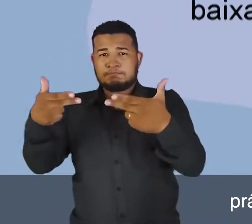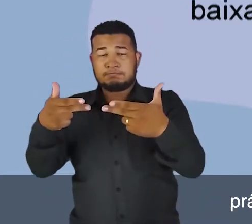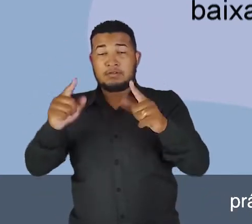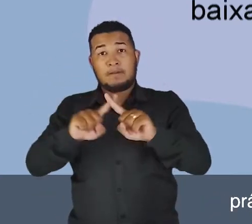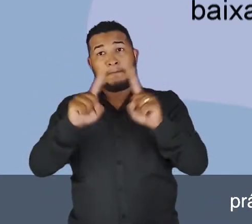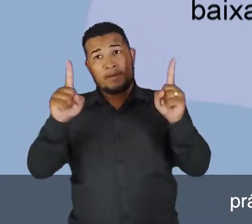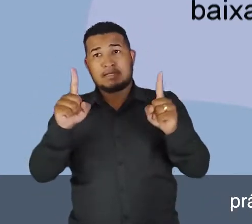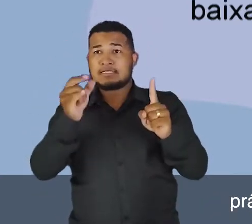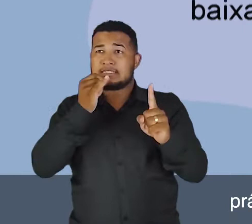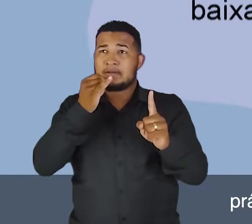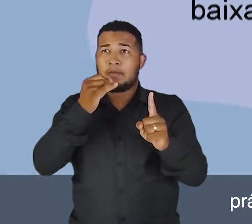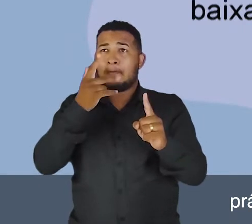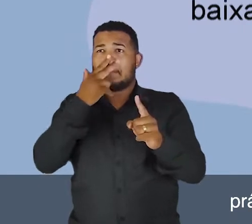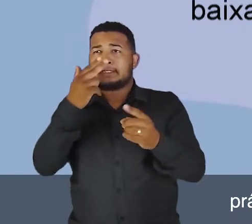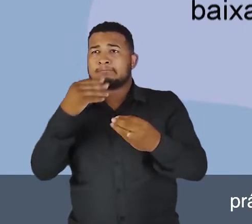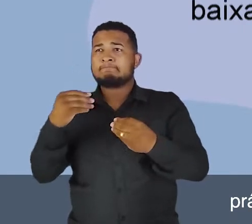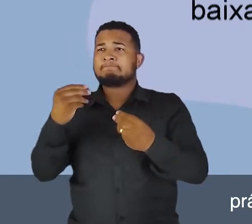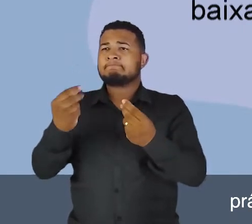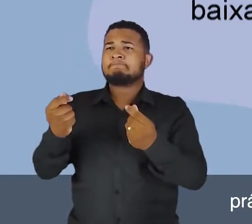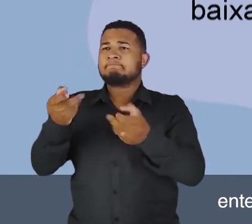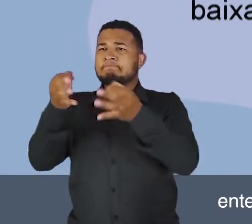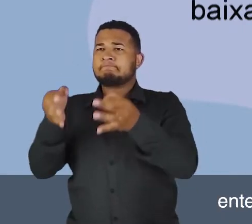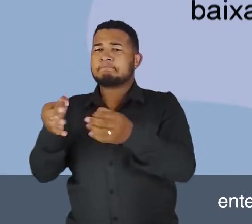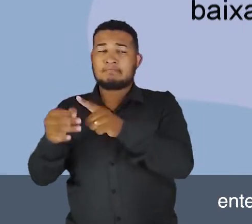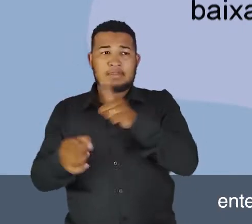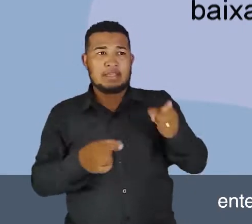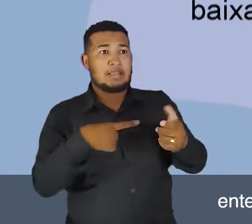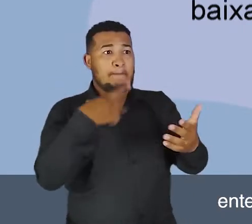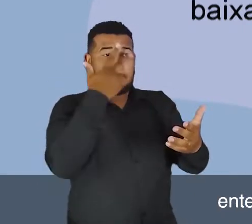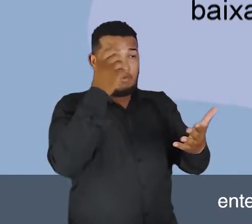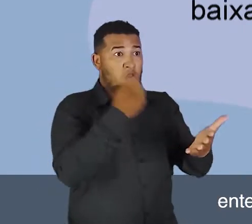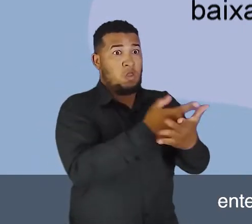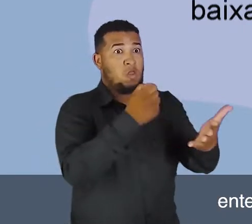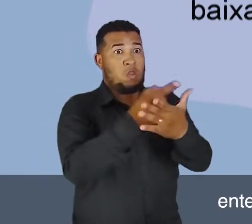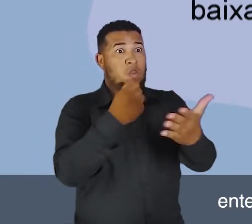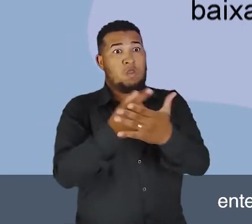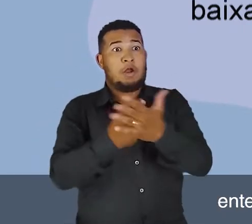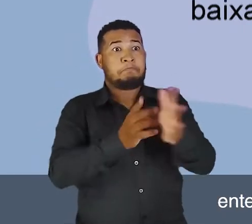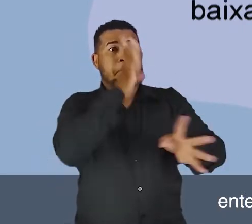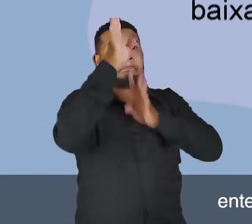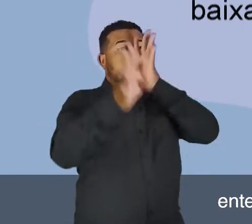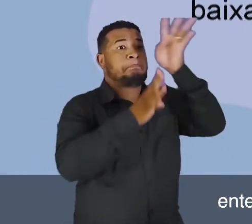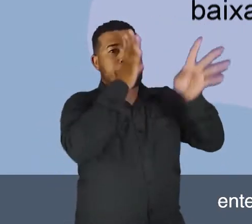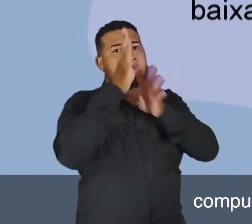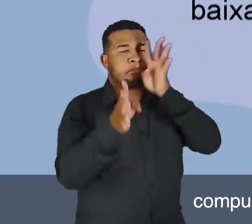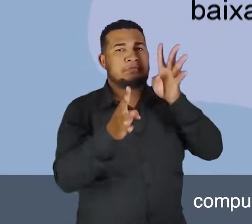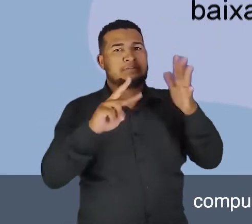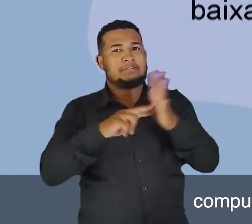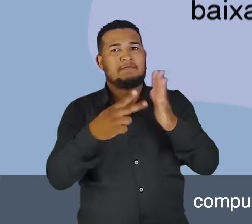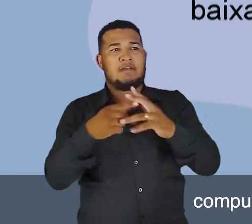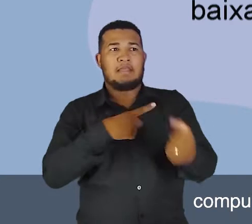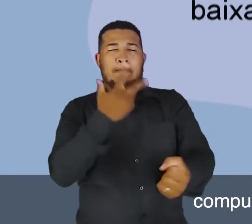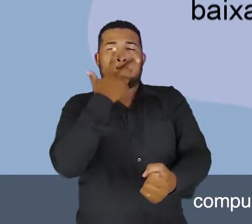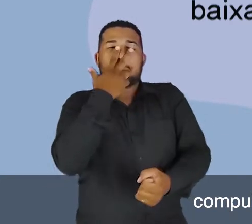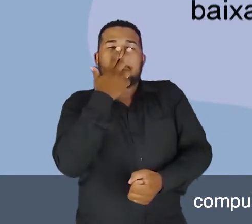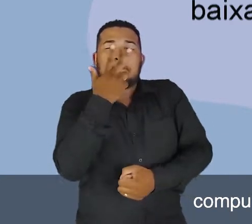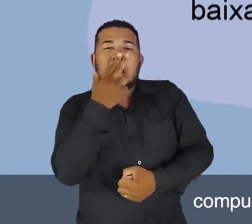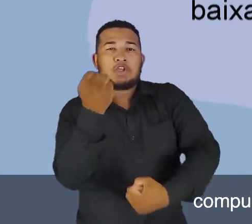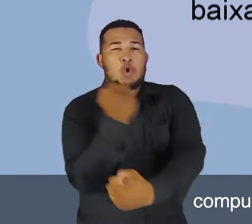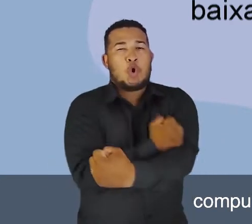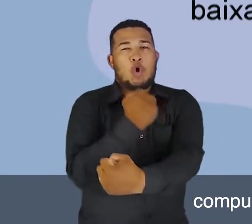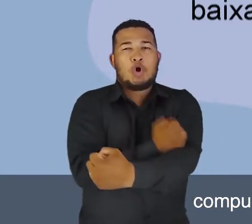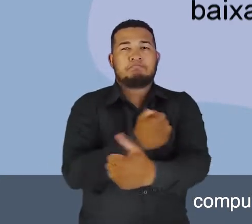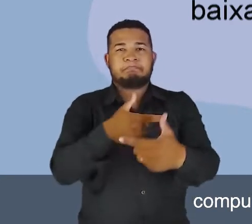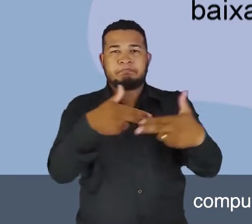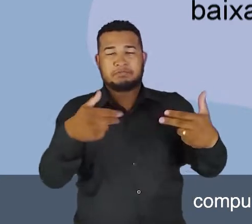mas de forma desenfreada. É necessário entender que alguns aspectos tornam essa relação consumista compulsiva. Vocês